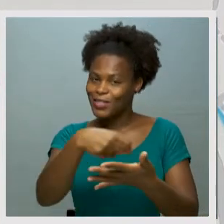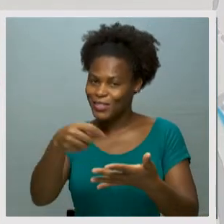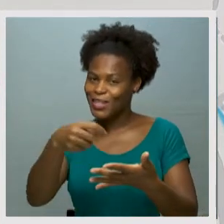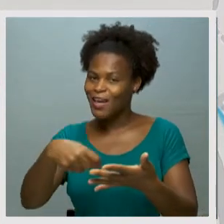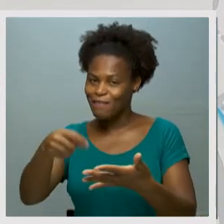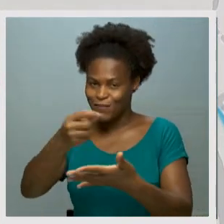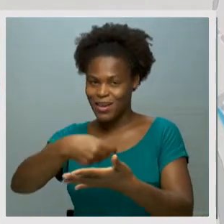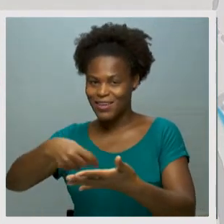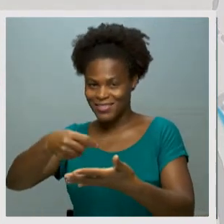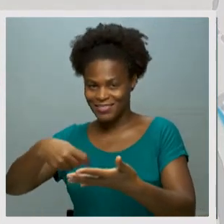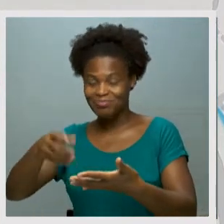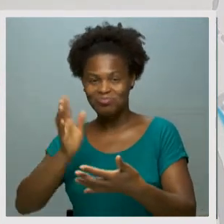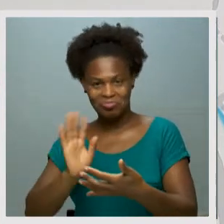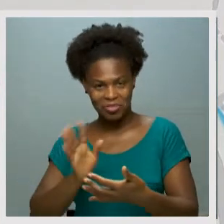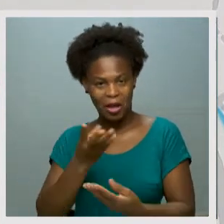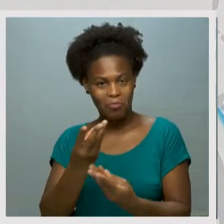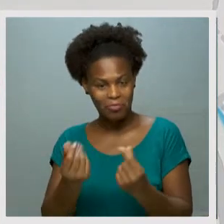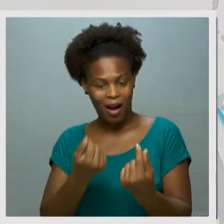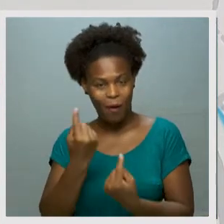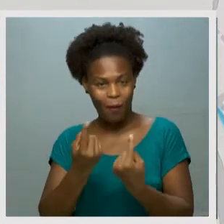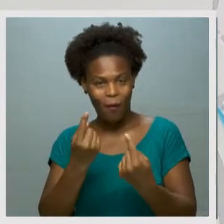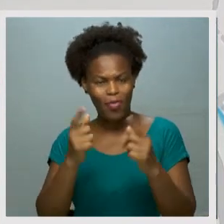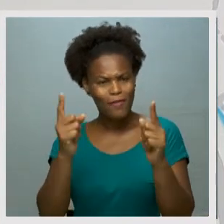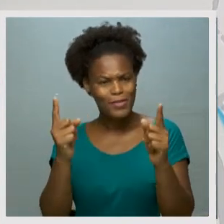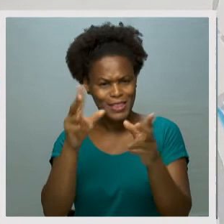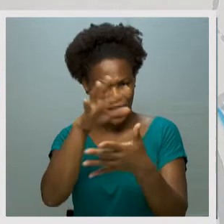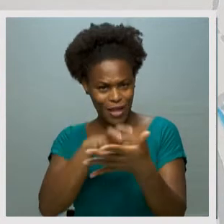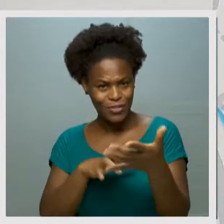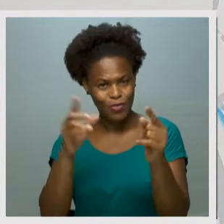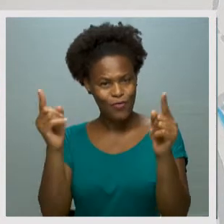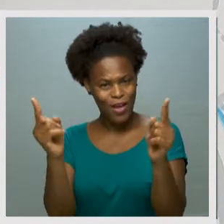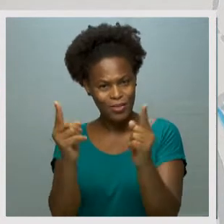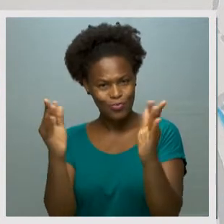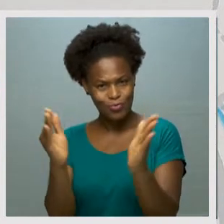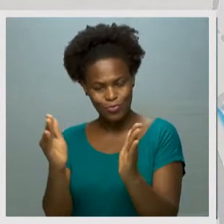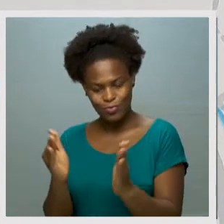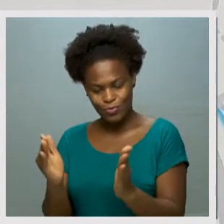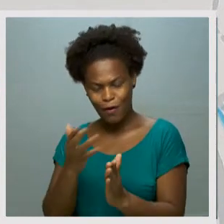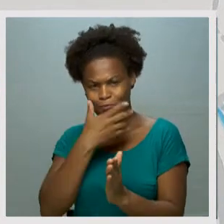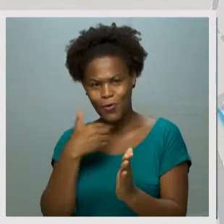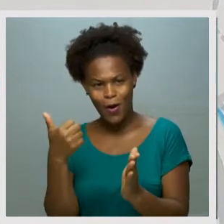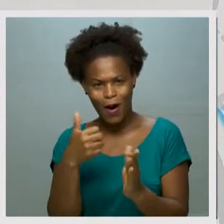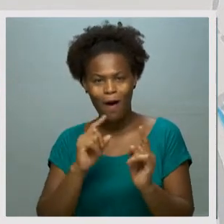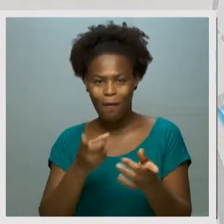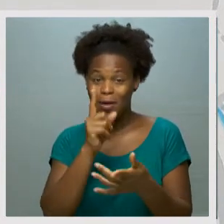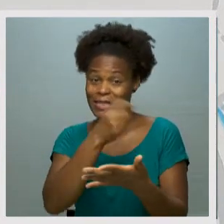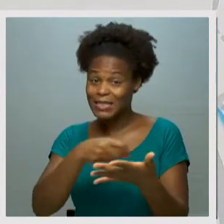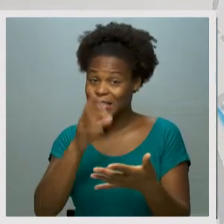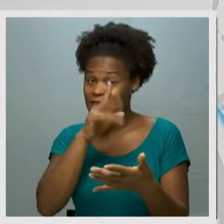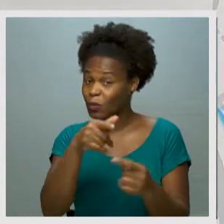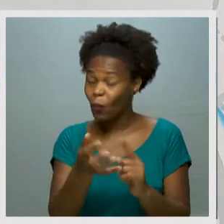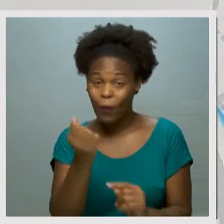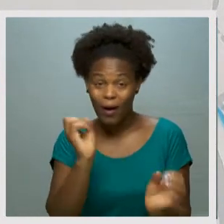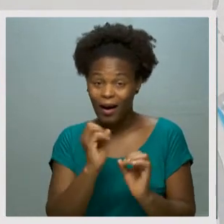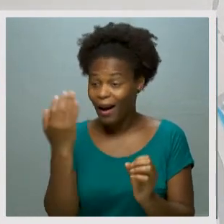escrita, já começaram a soltar alguns versos lindos, maravilhosos. Então, se não conseguirem fazer, ou